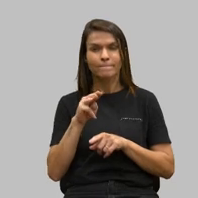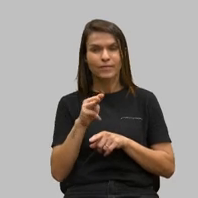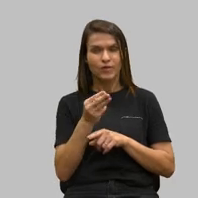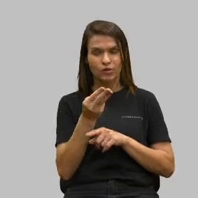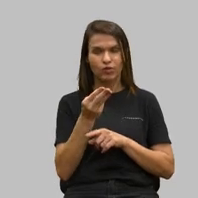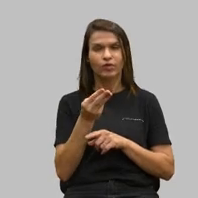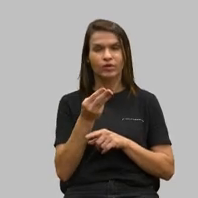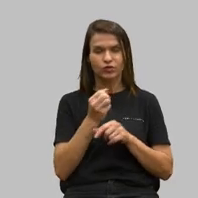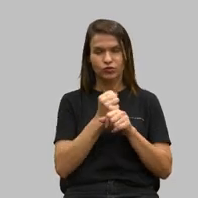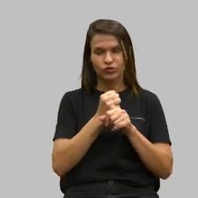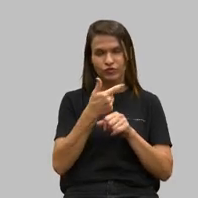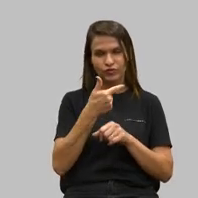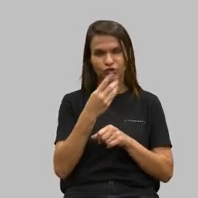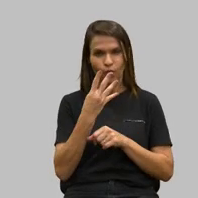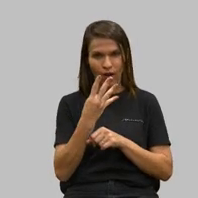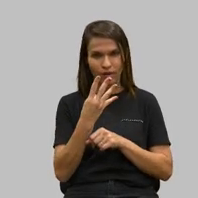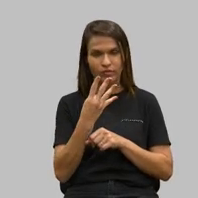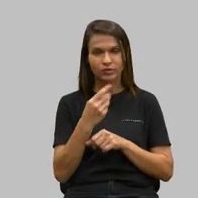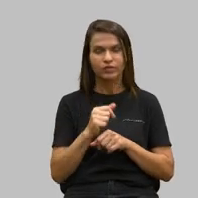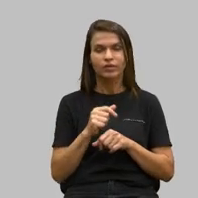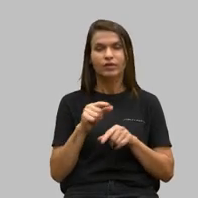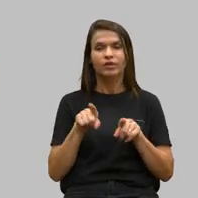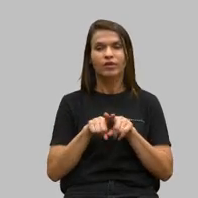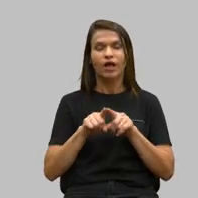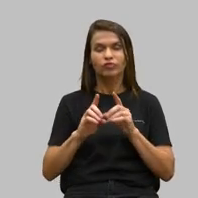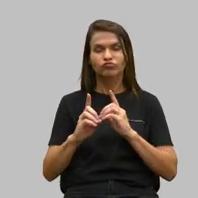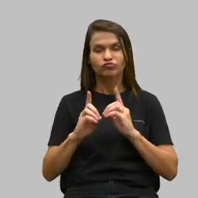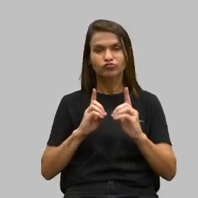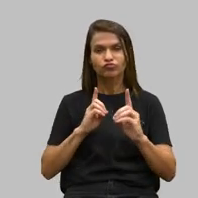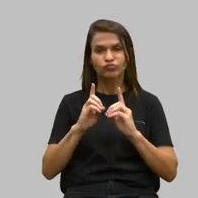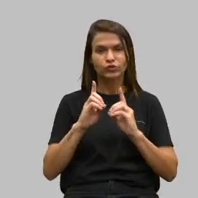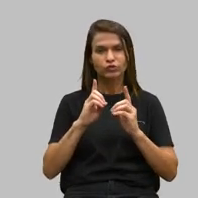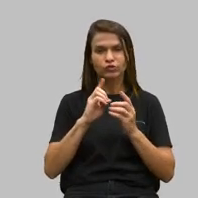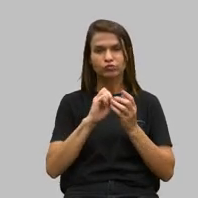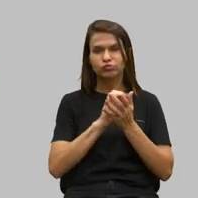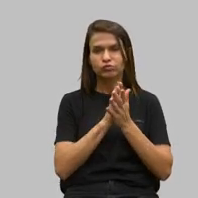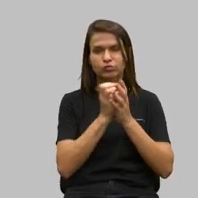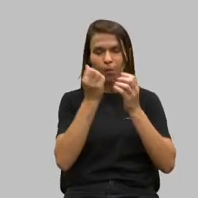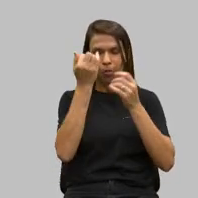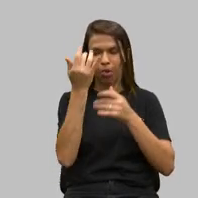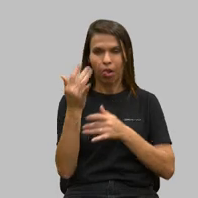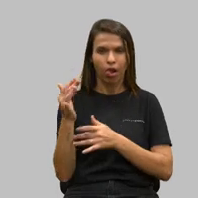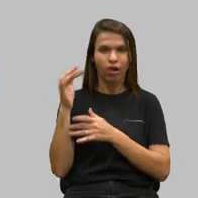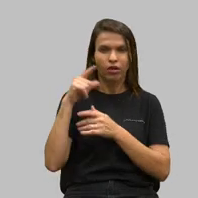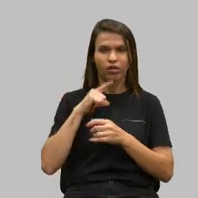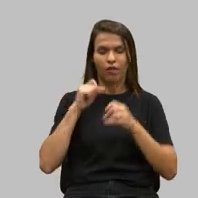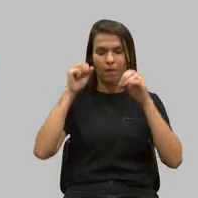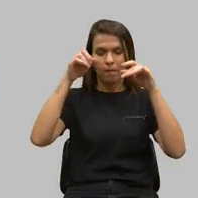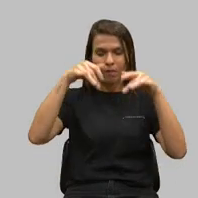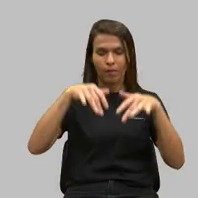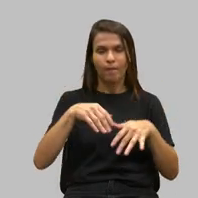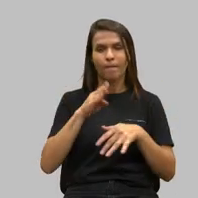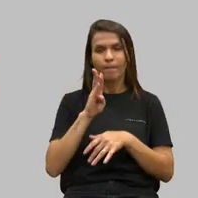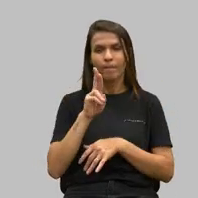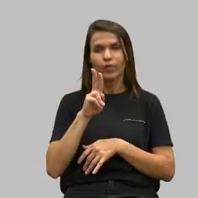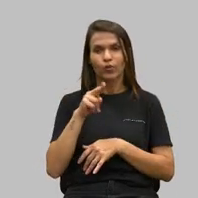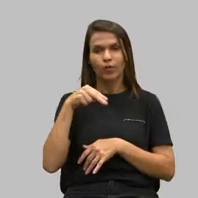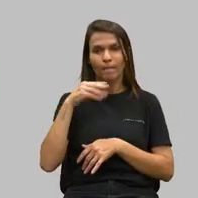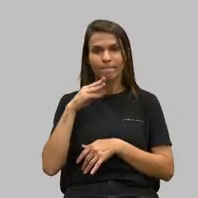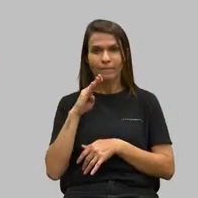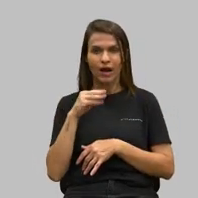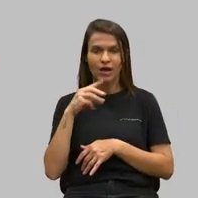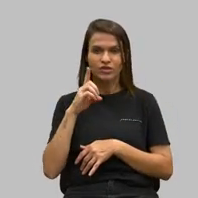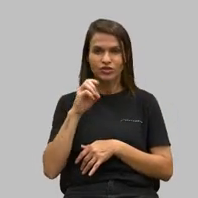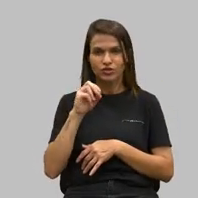Arlícia aqui dialoga diretamente com os desastres que nós tivemos de Brumadinho e Mariana. Então, primeiro, nós estamos